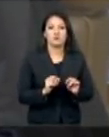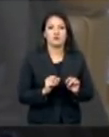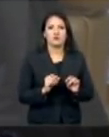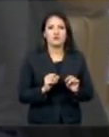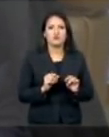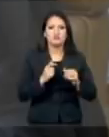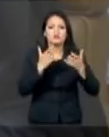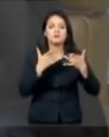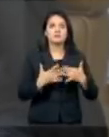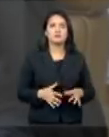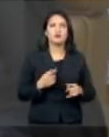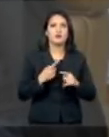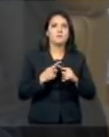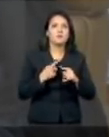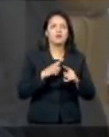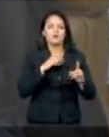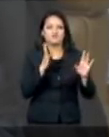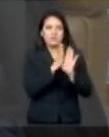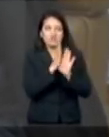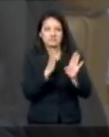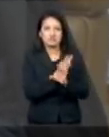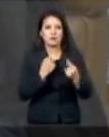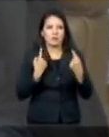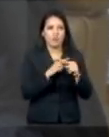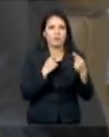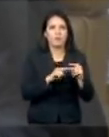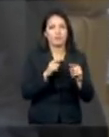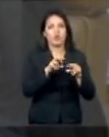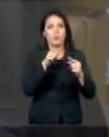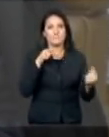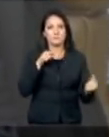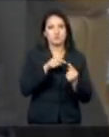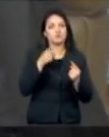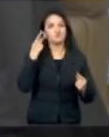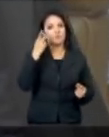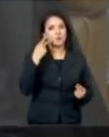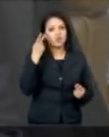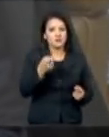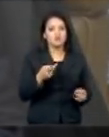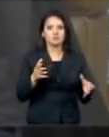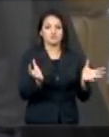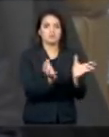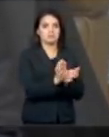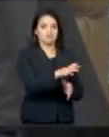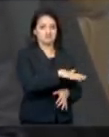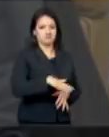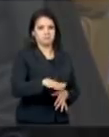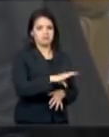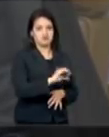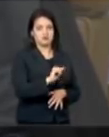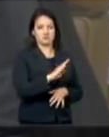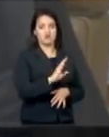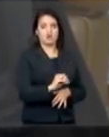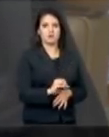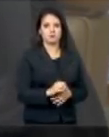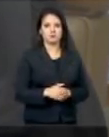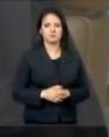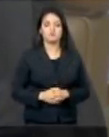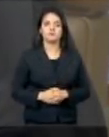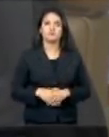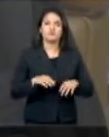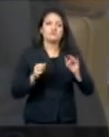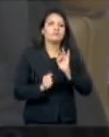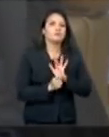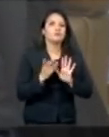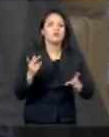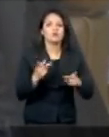a categoria dos cabos não é com uma série de medidas que forem então é ordenados